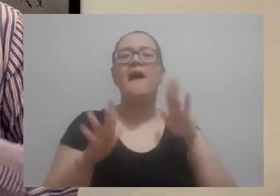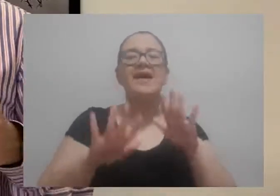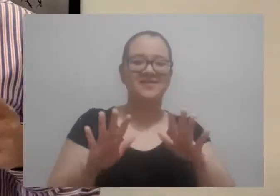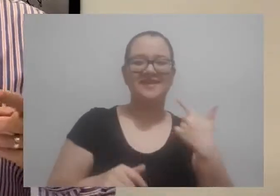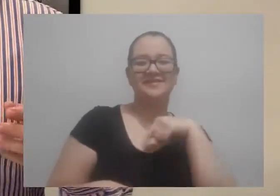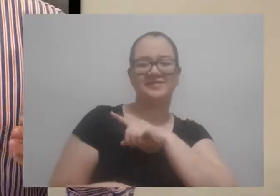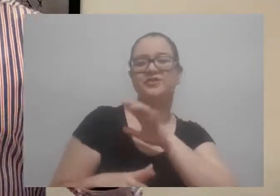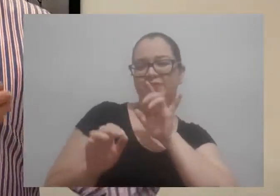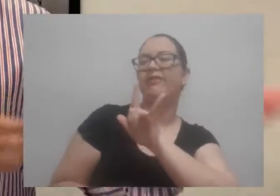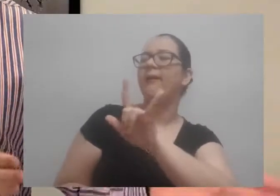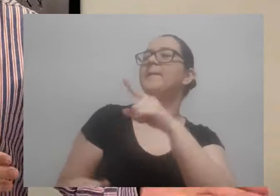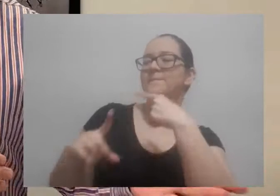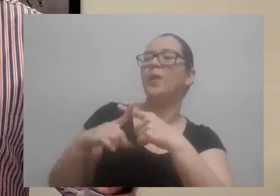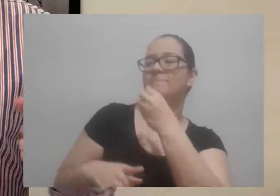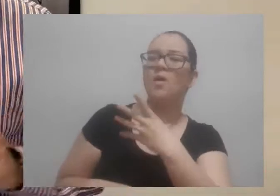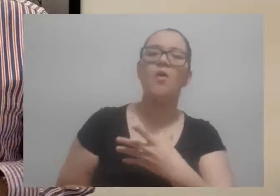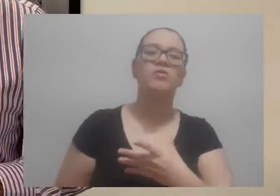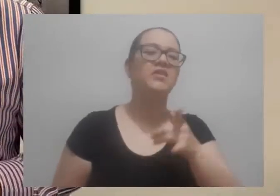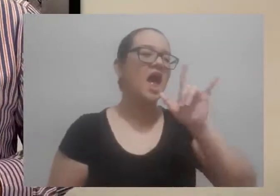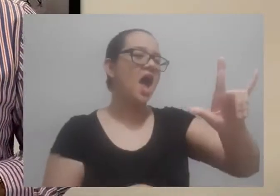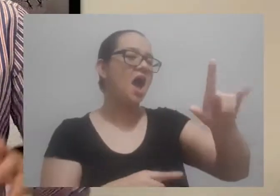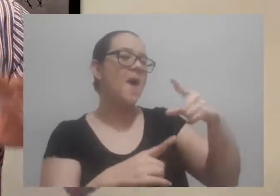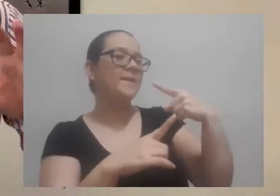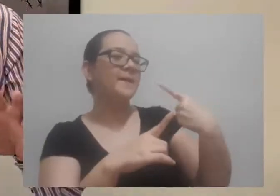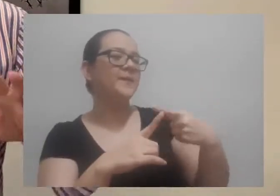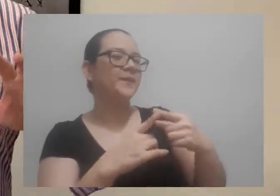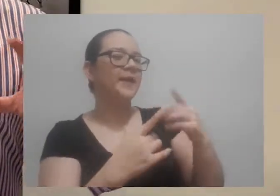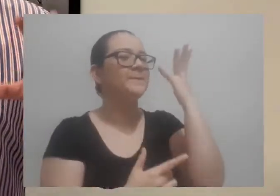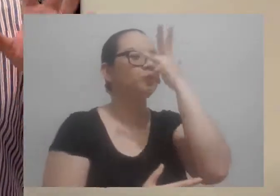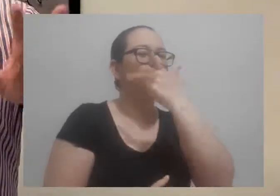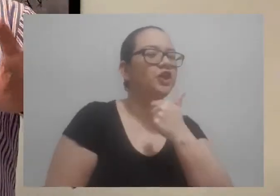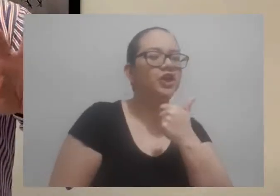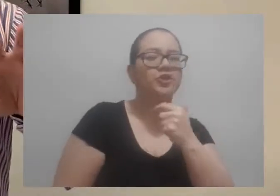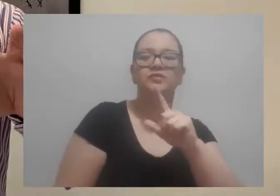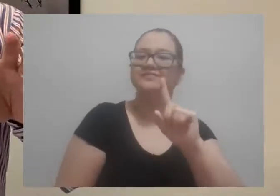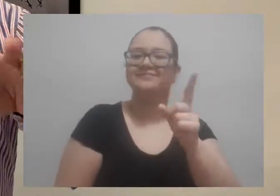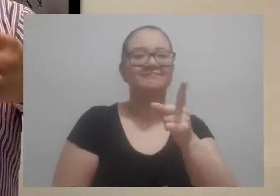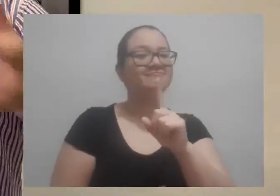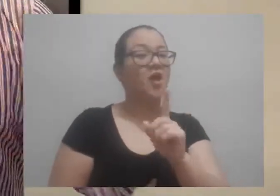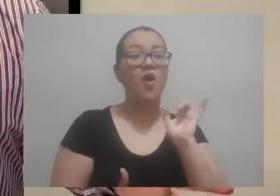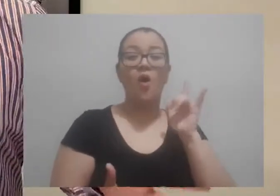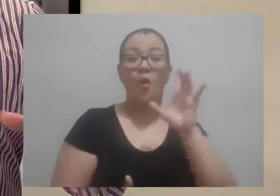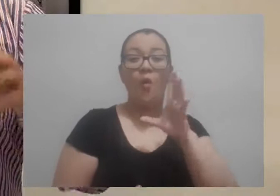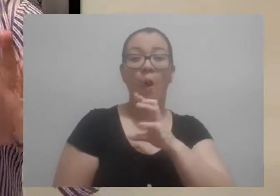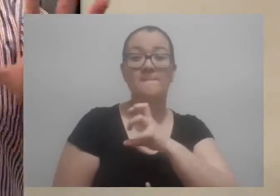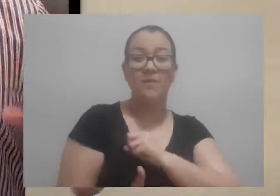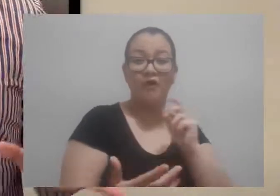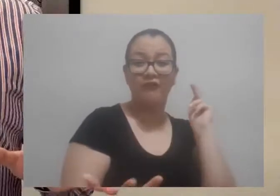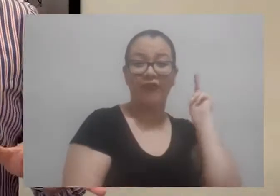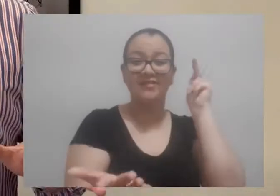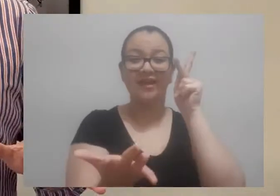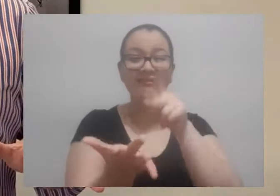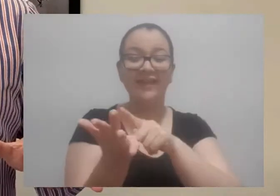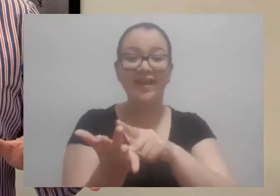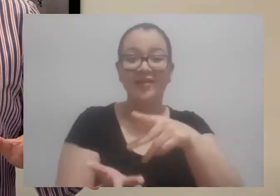aquilo, amamos porque elas apresentam isso. Mas o verdadeiro amor parte de um verdadeiro entendimento de que o Senhor nos amou, da maneira como o Senhor